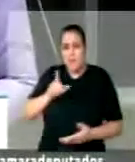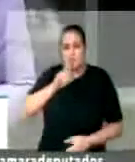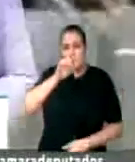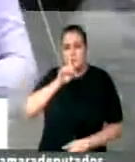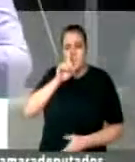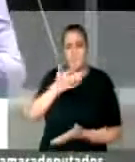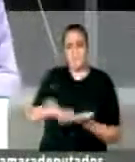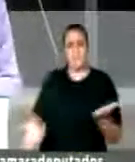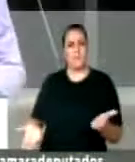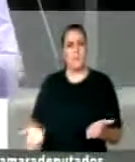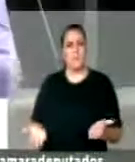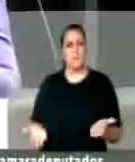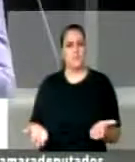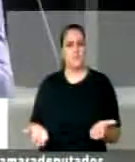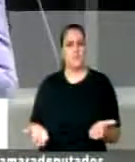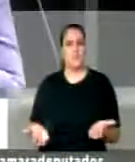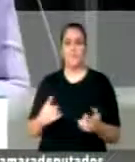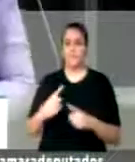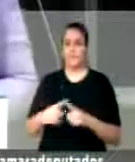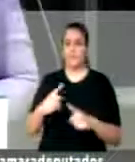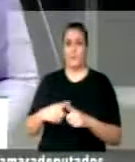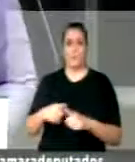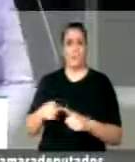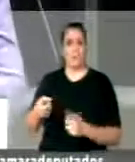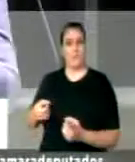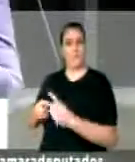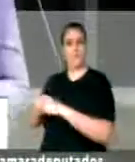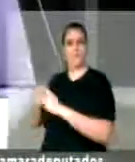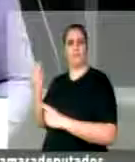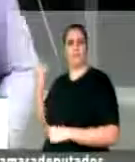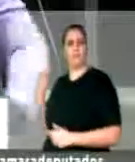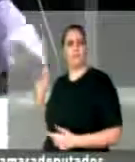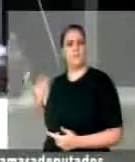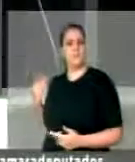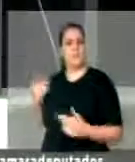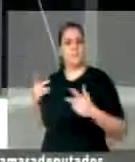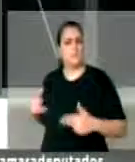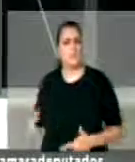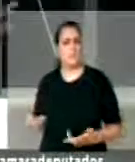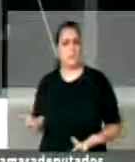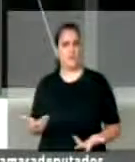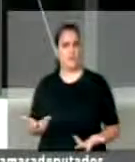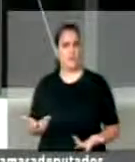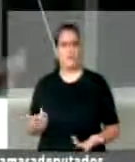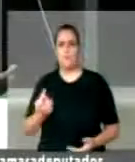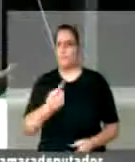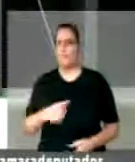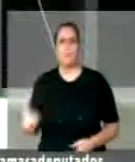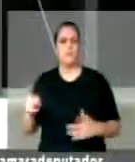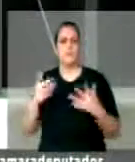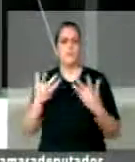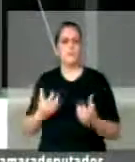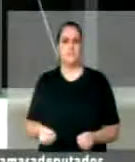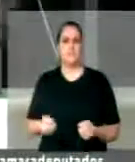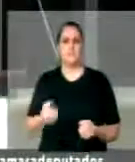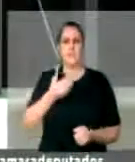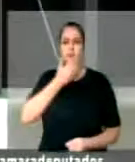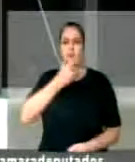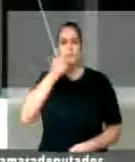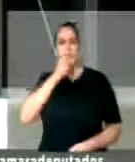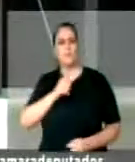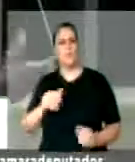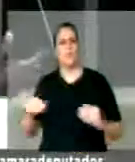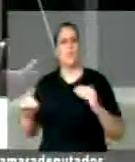ameaçados, porque está havendo um retrocesso nas políticas de gênero neste país, por esse